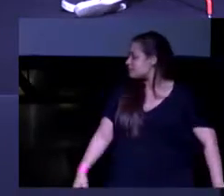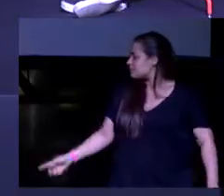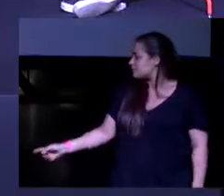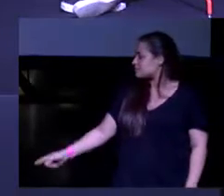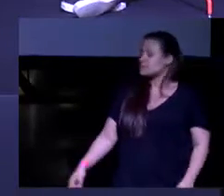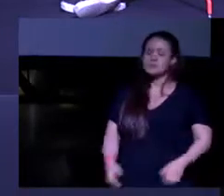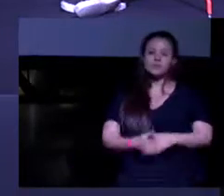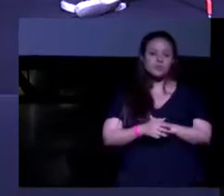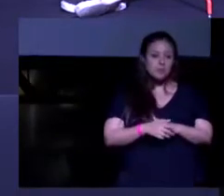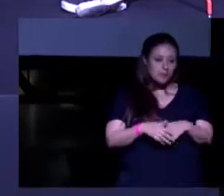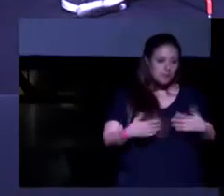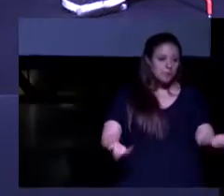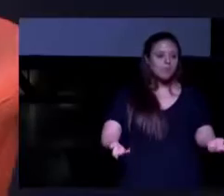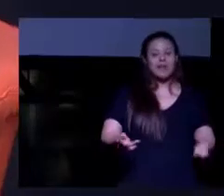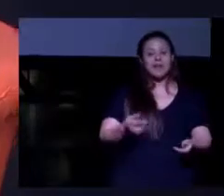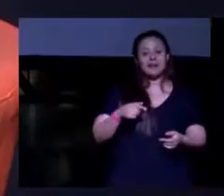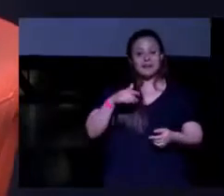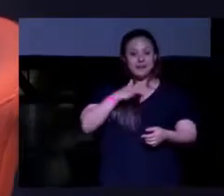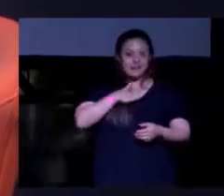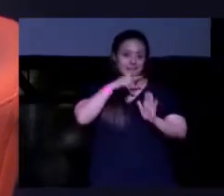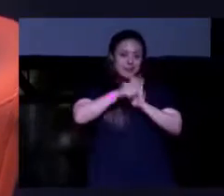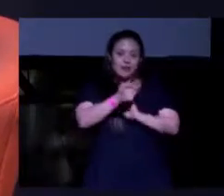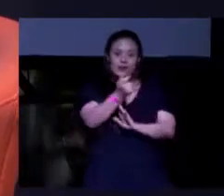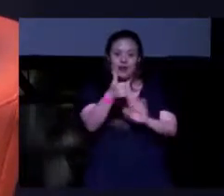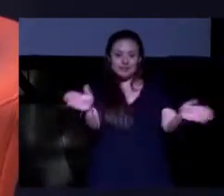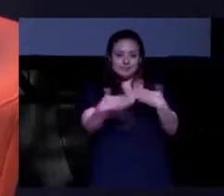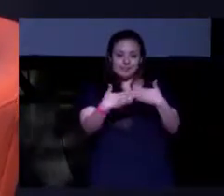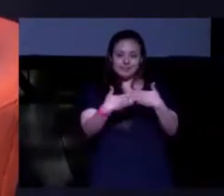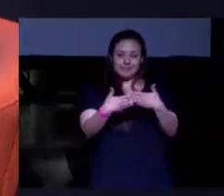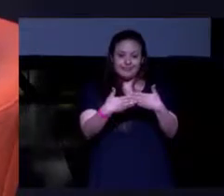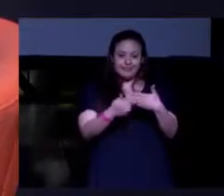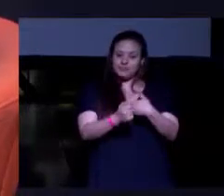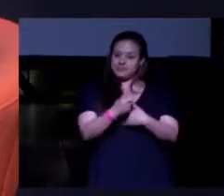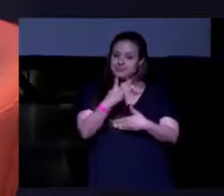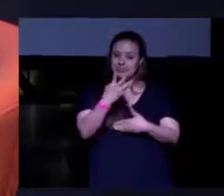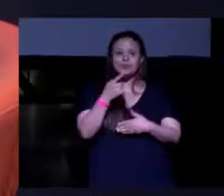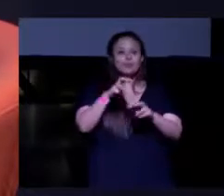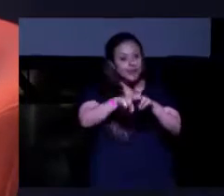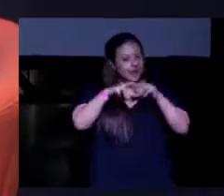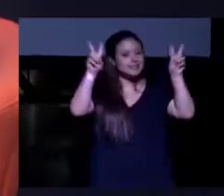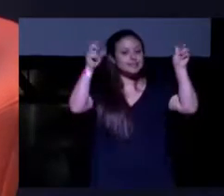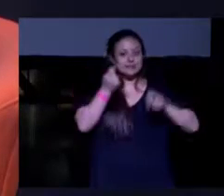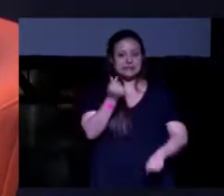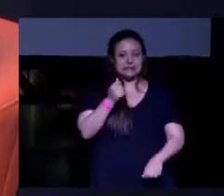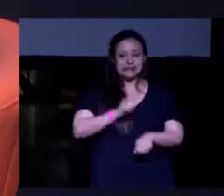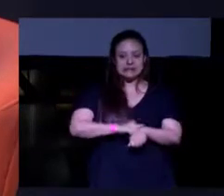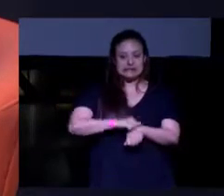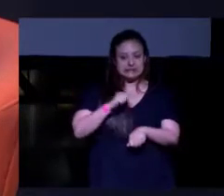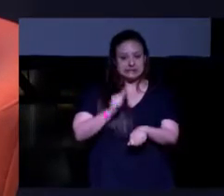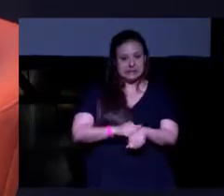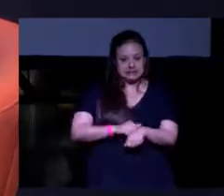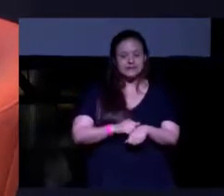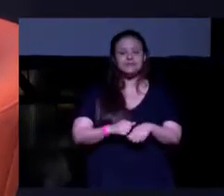já quase fechou 1000 vezes por causa de grana. A gente durante muito tempo